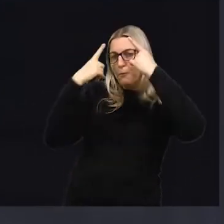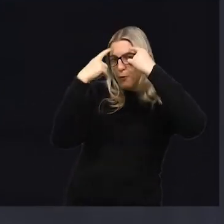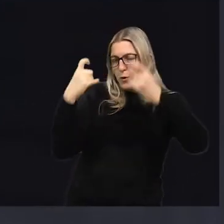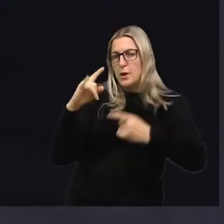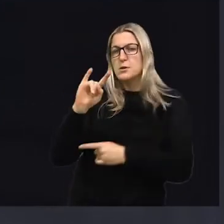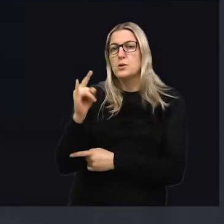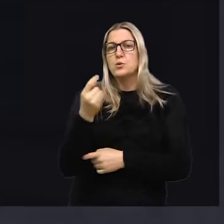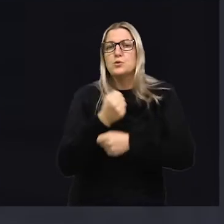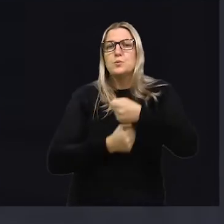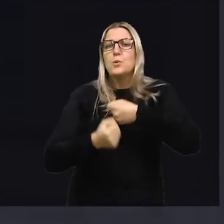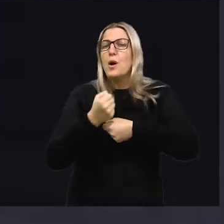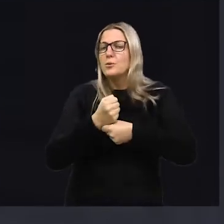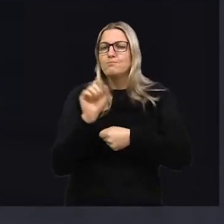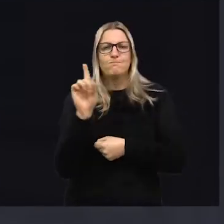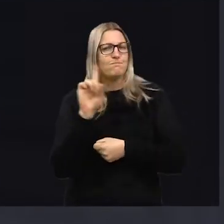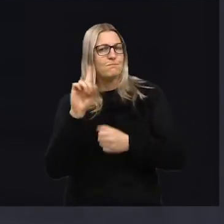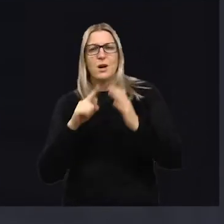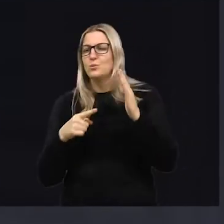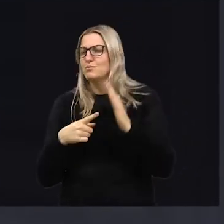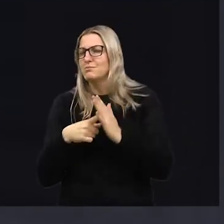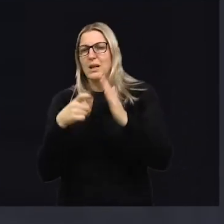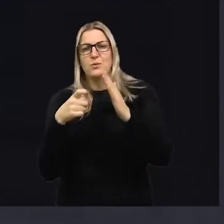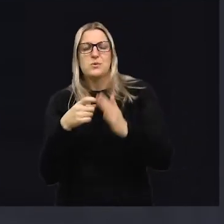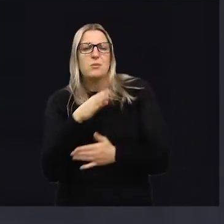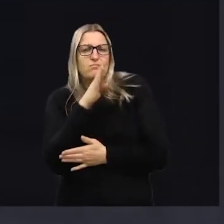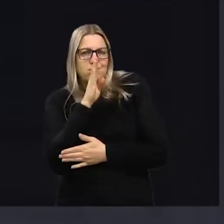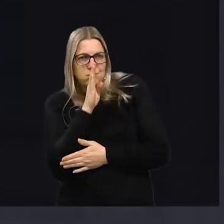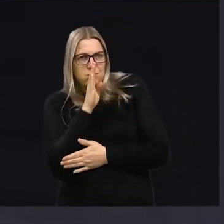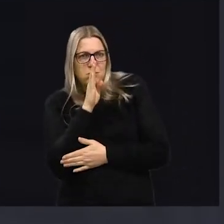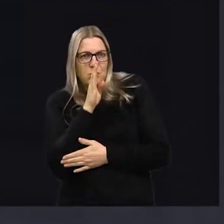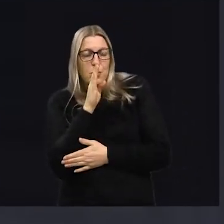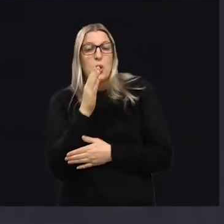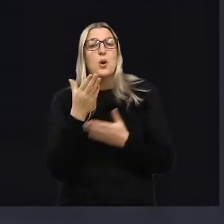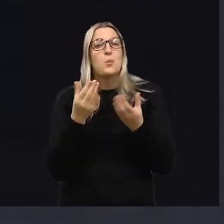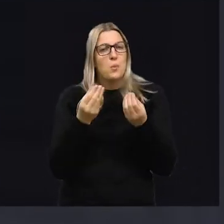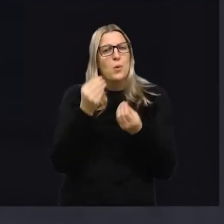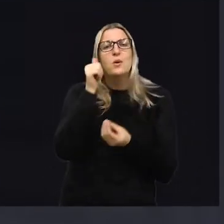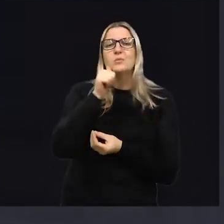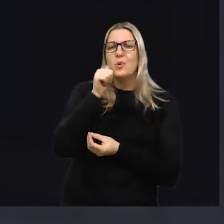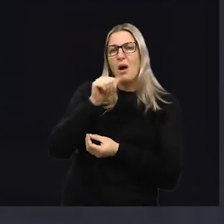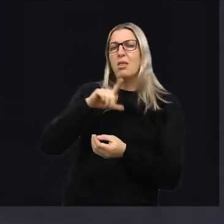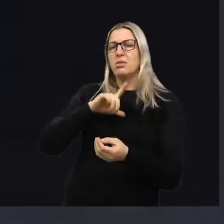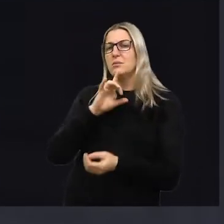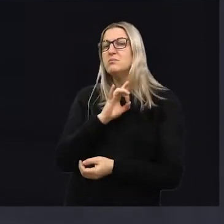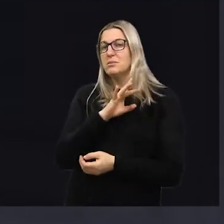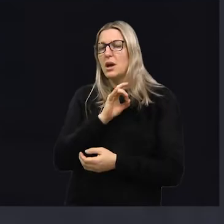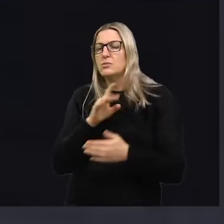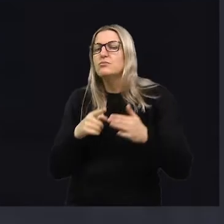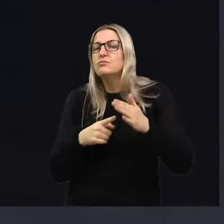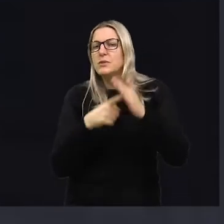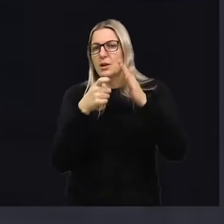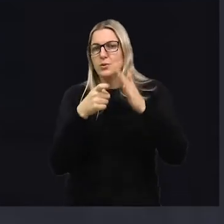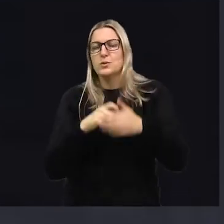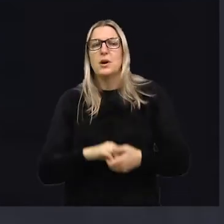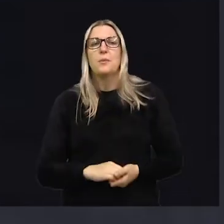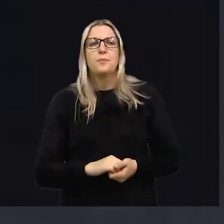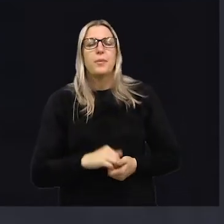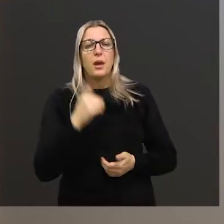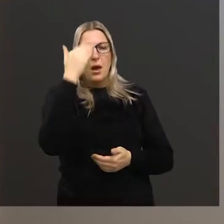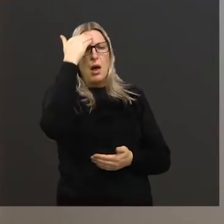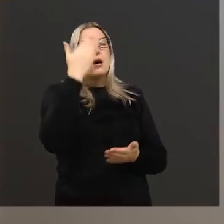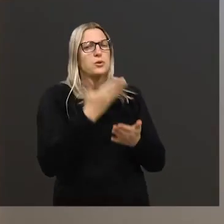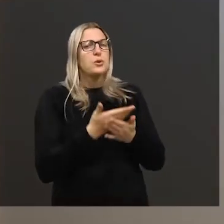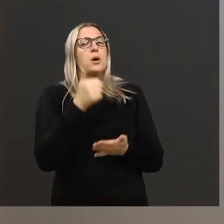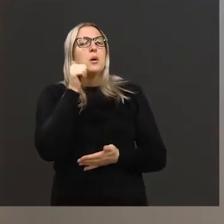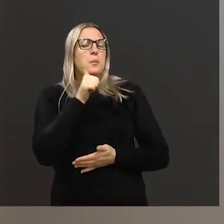sofreram alguma agressão no último ano ficaram caladas. Segundo a juíza, muitas mulheres ainda têm medo de denunciar o agressor.